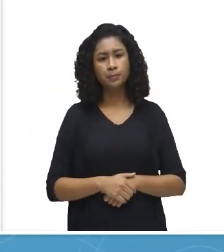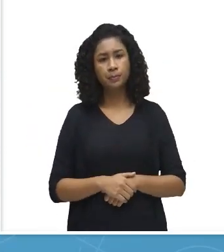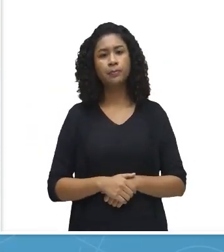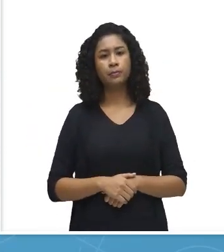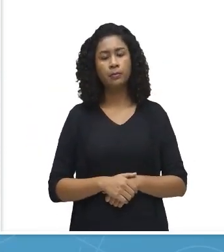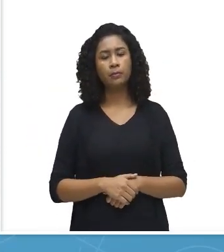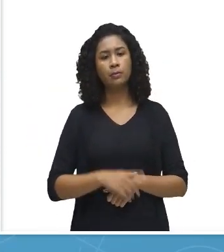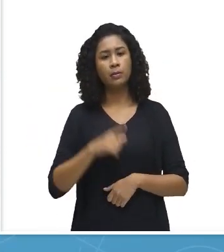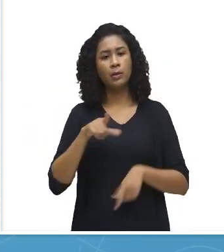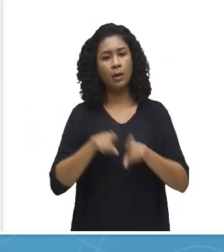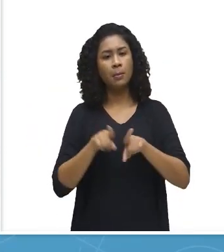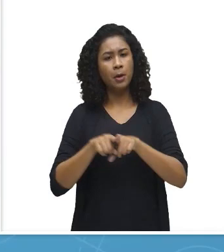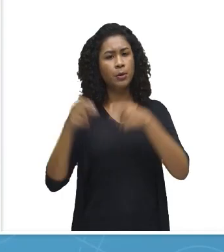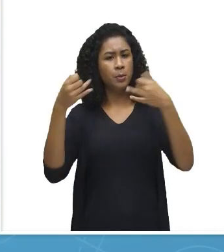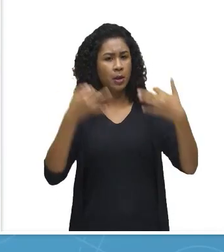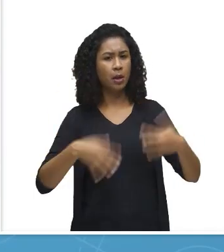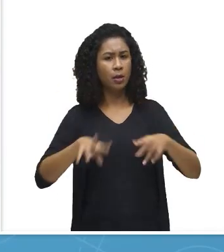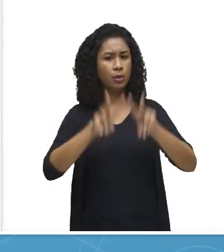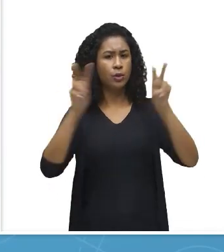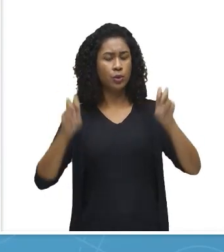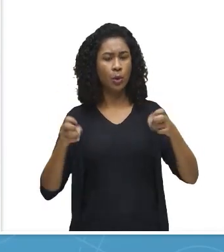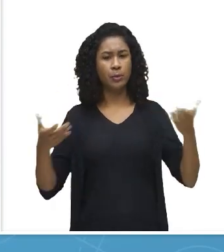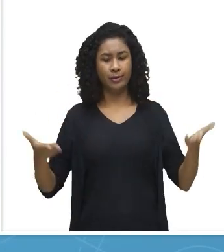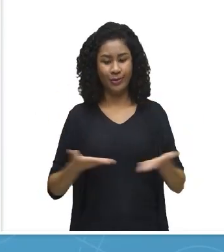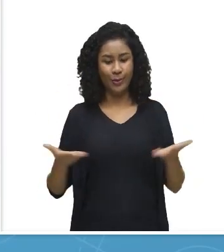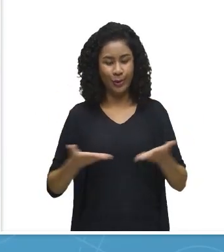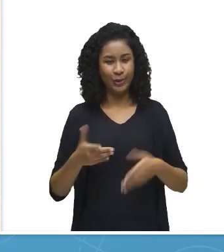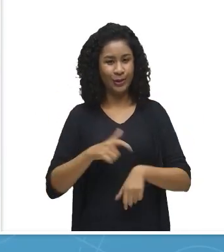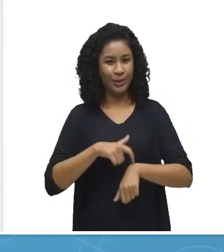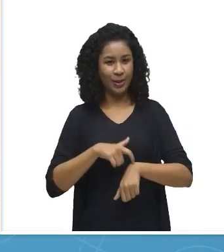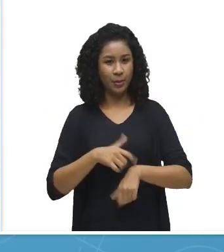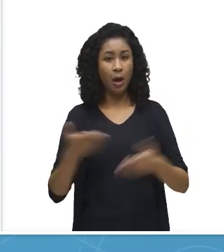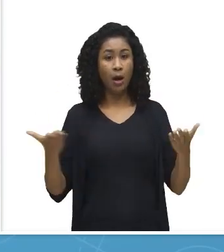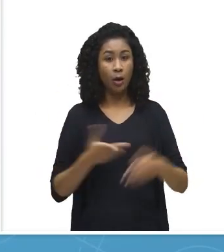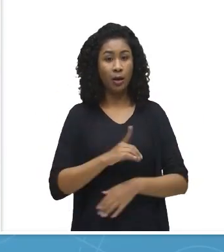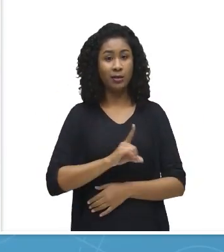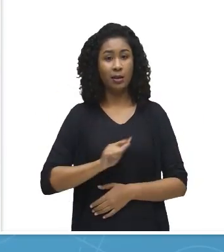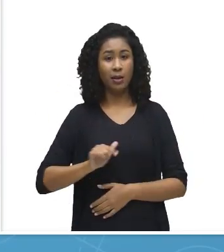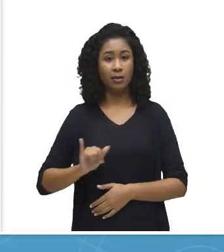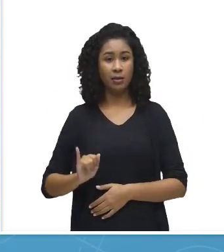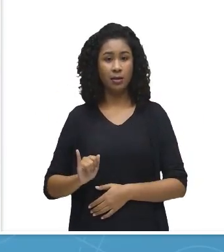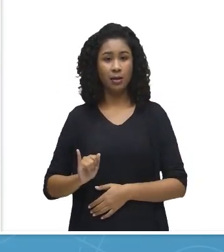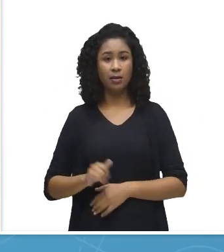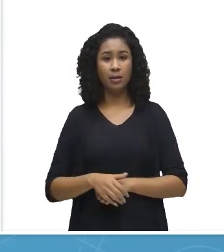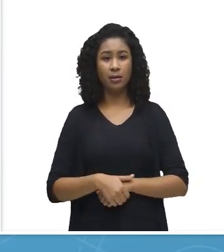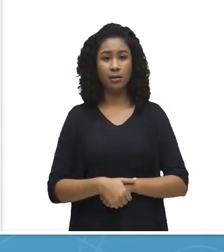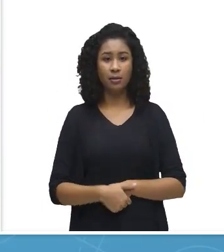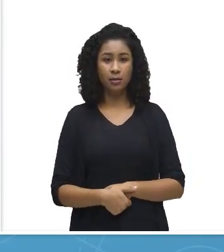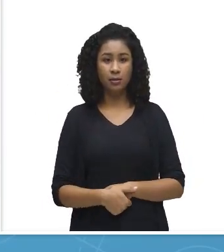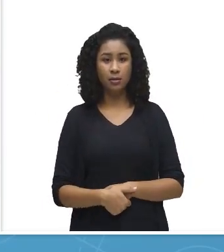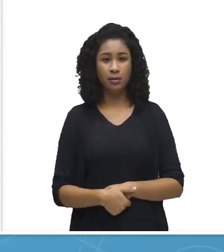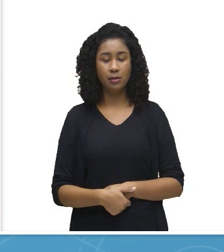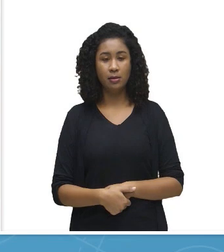são os paradigmas que versam a modernidade de hoje. Tá? Vamos para a nossa ideia de ir agora?